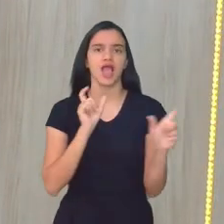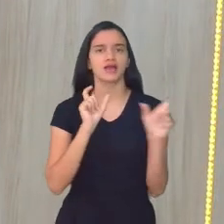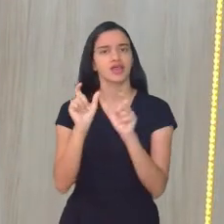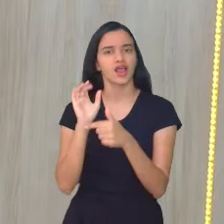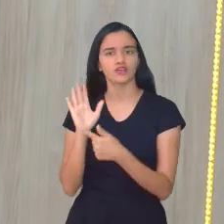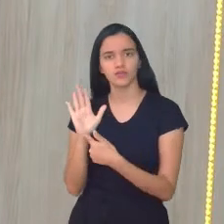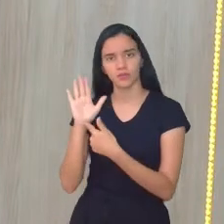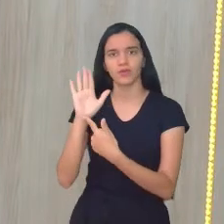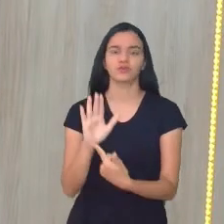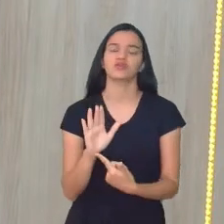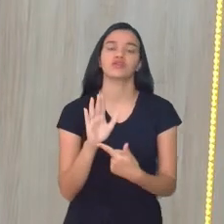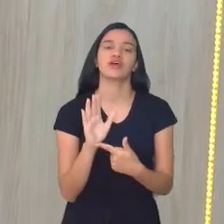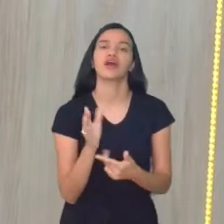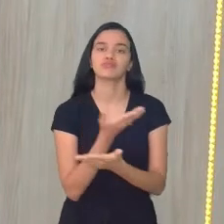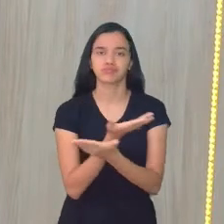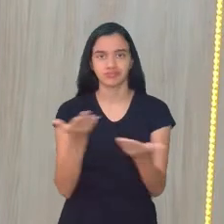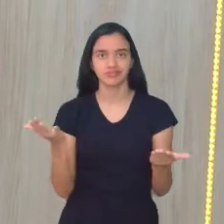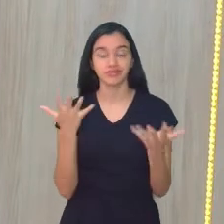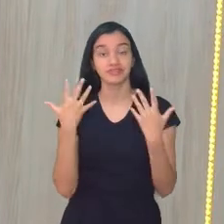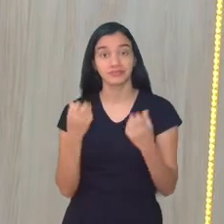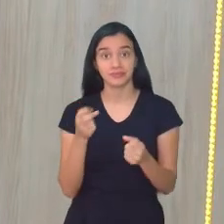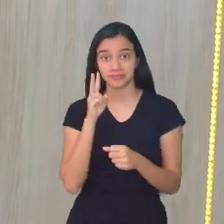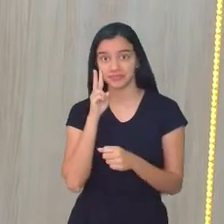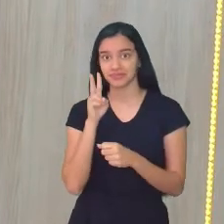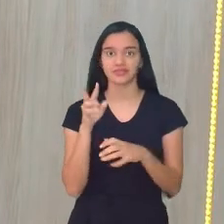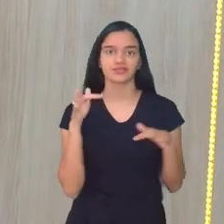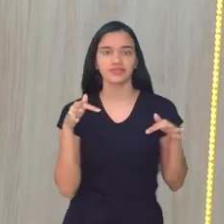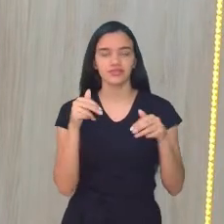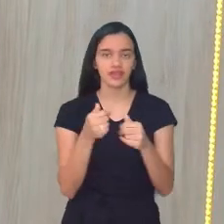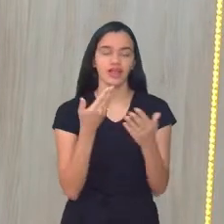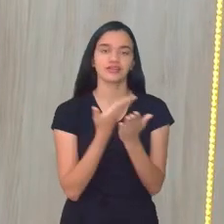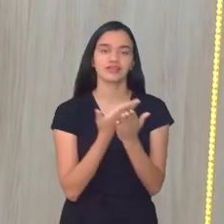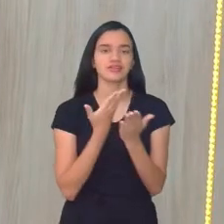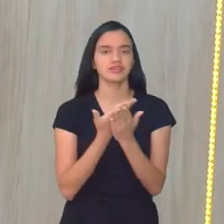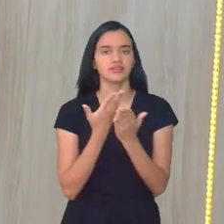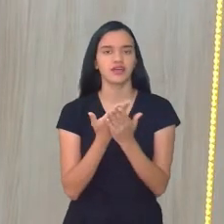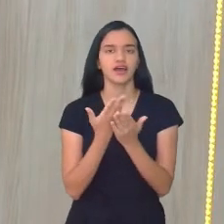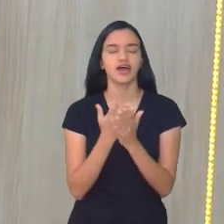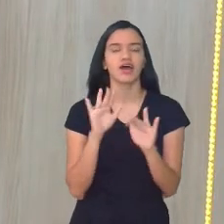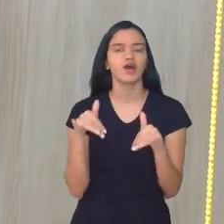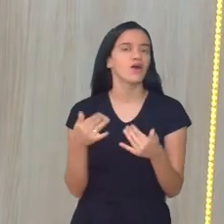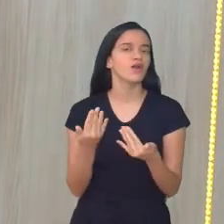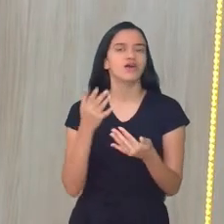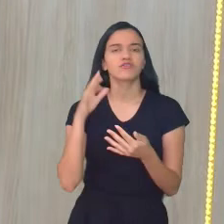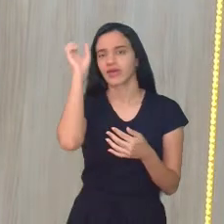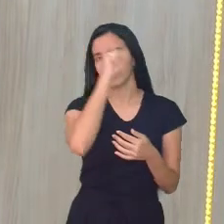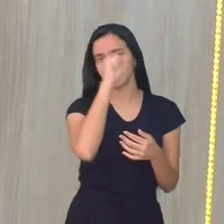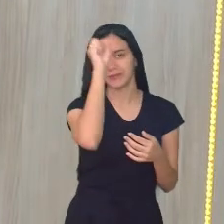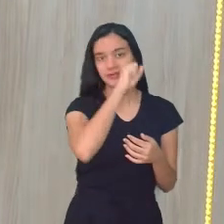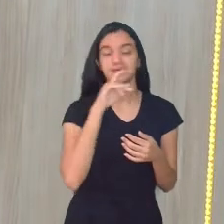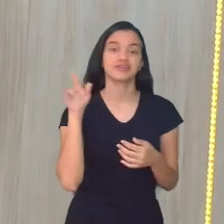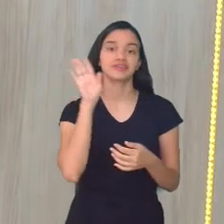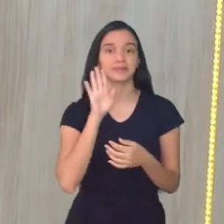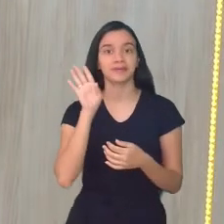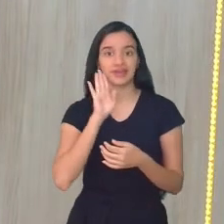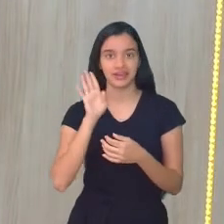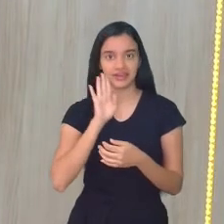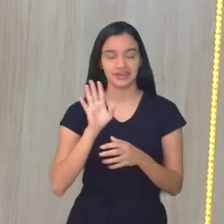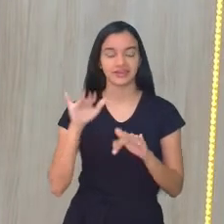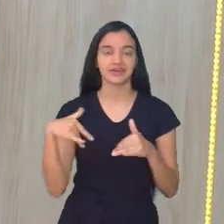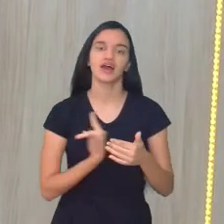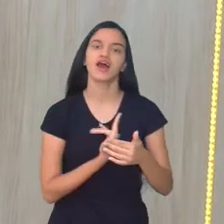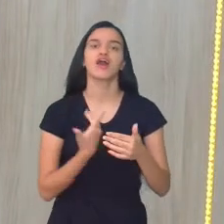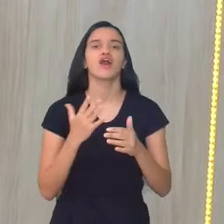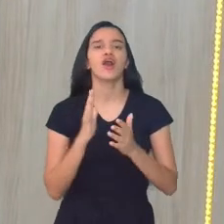vou apresentar e vamos ver o que no final da aula a gente pode dizer que foi um aprendizado bem legal em relação